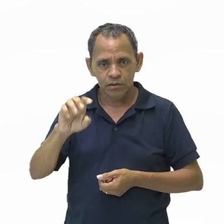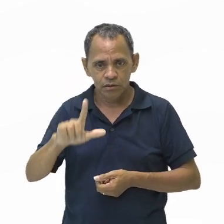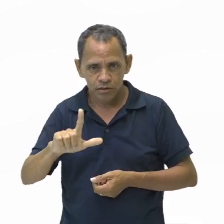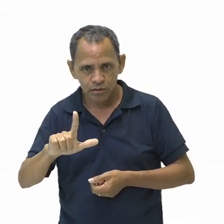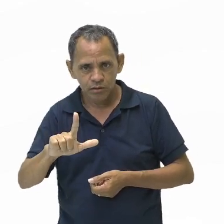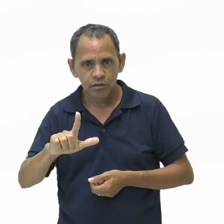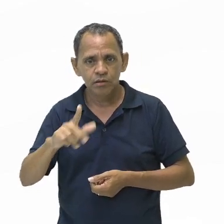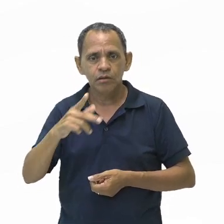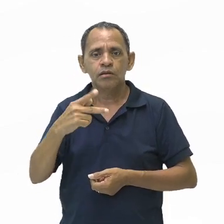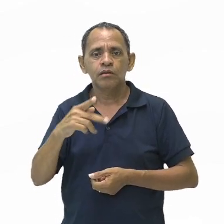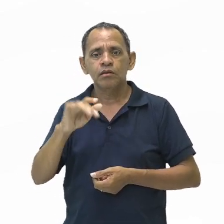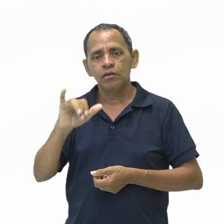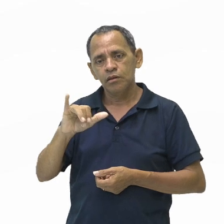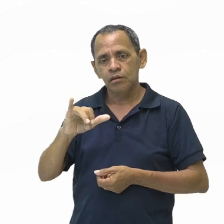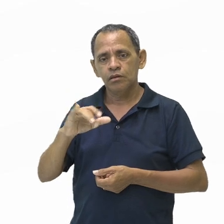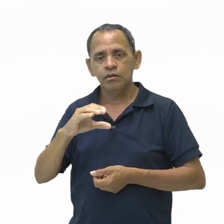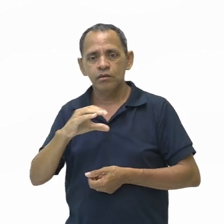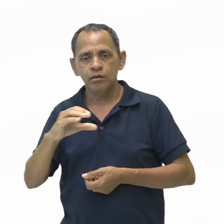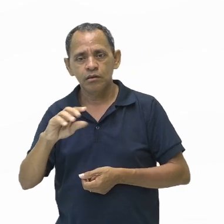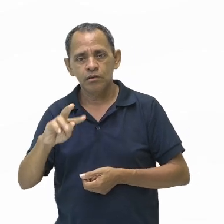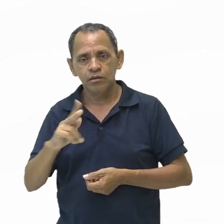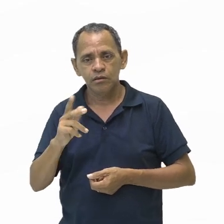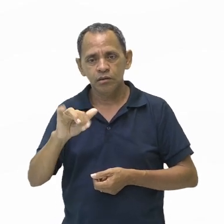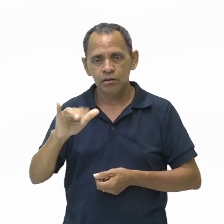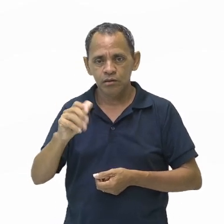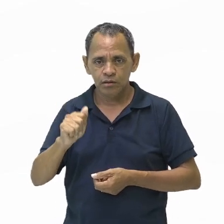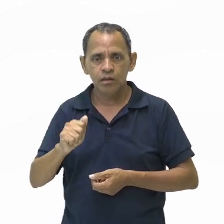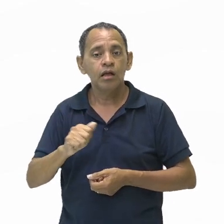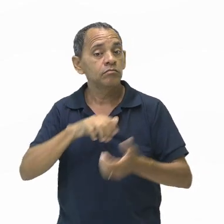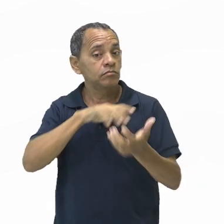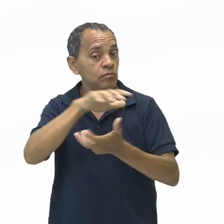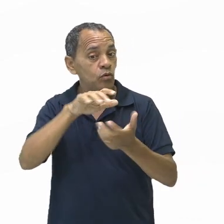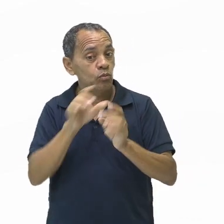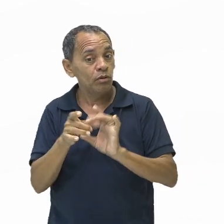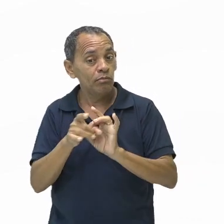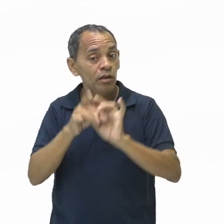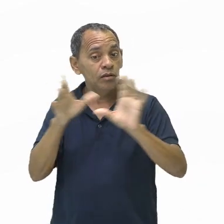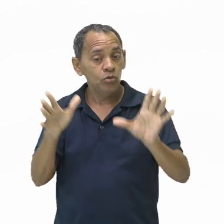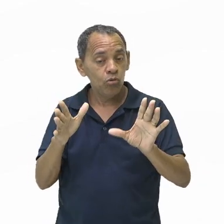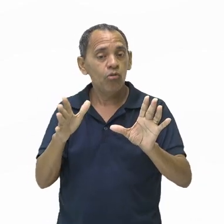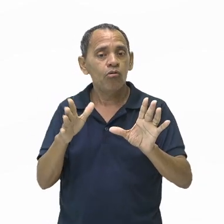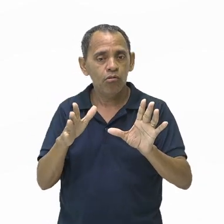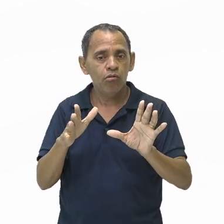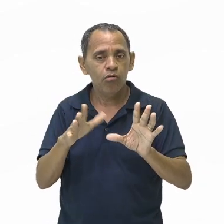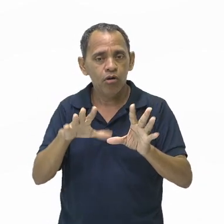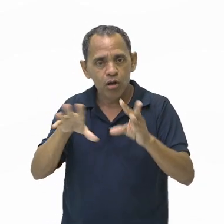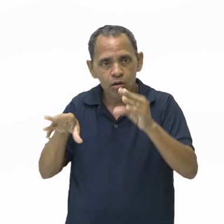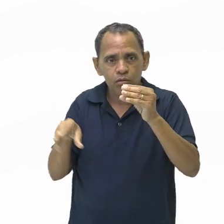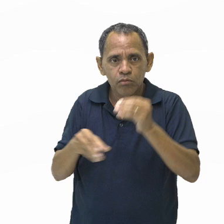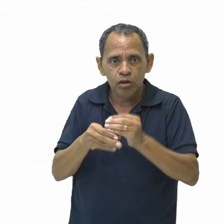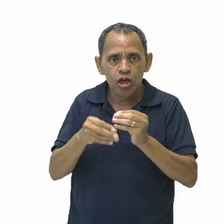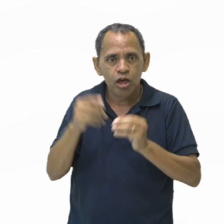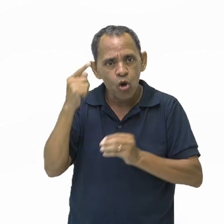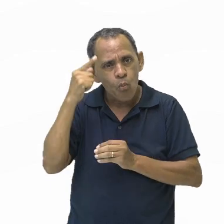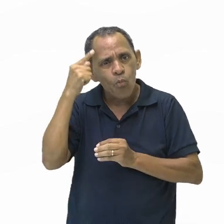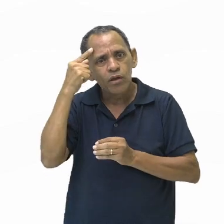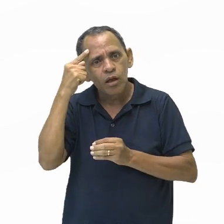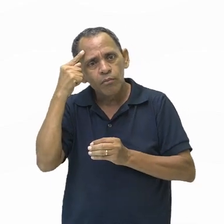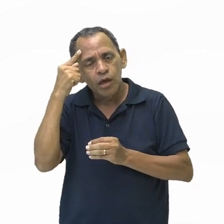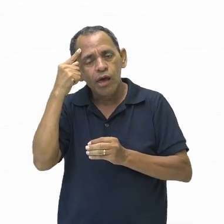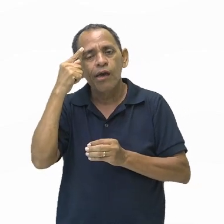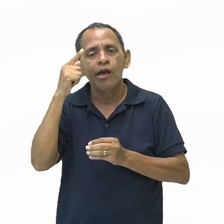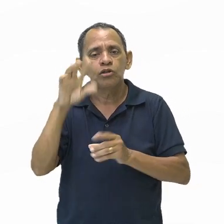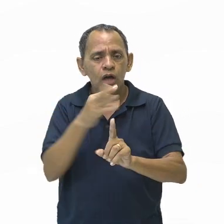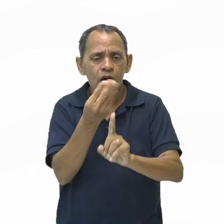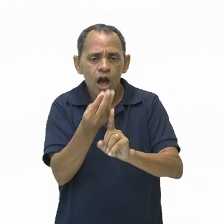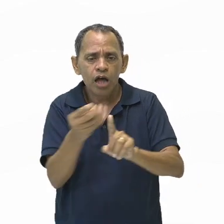consciência, um movimento libertador a integrar nosso pensamento e a nossa arte na paisagem